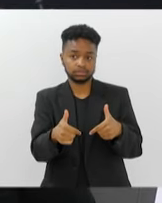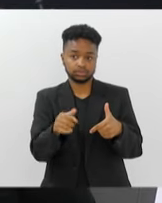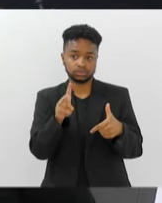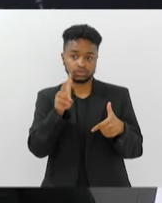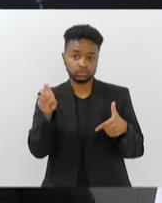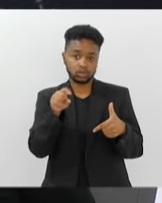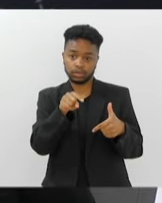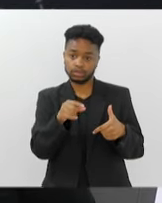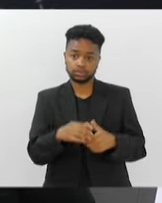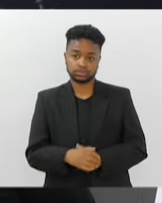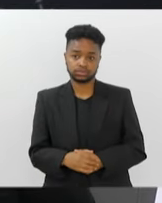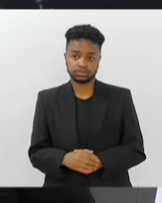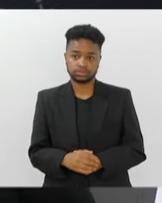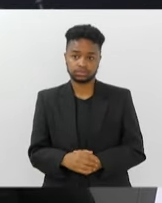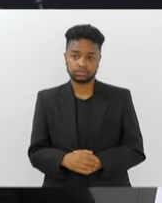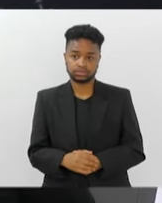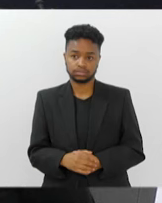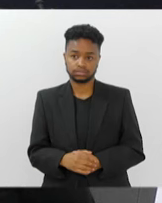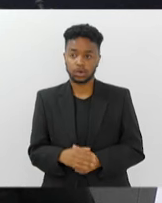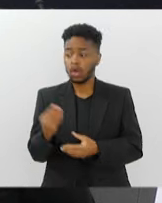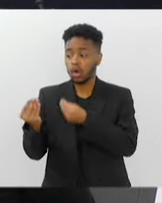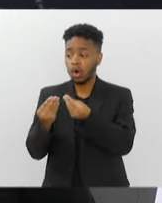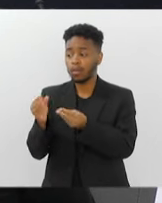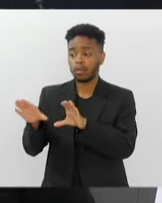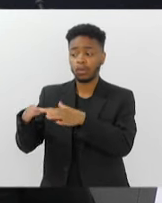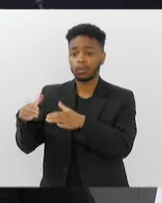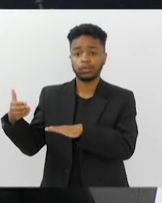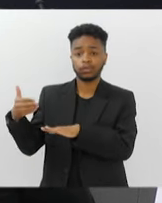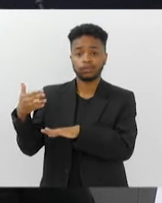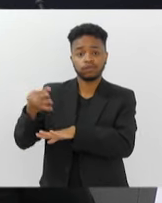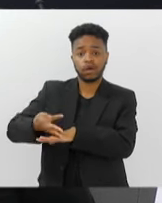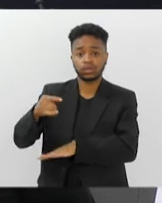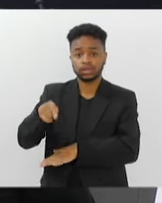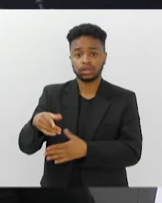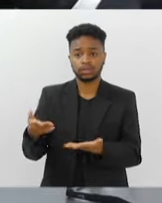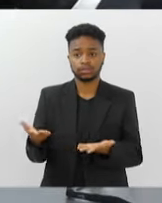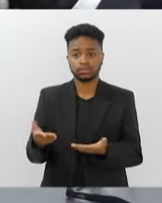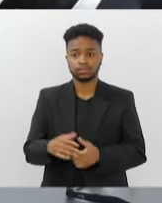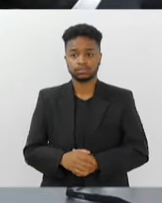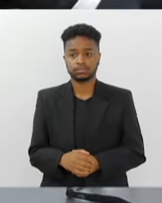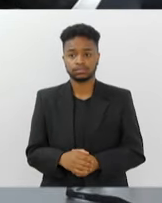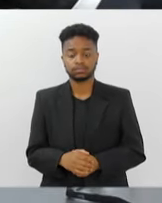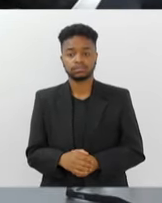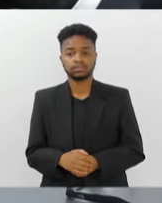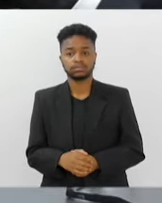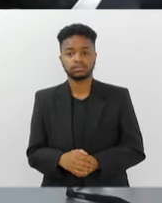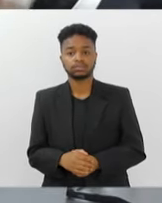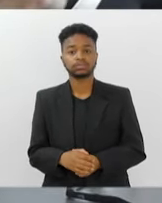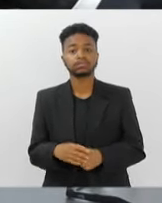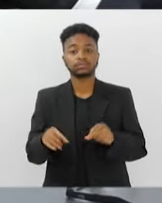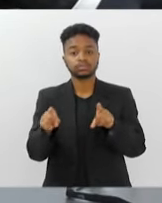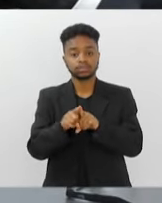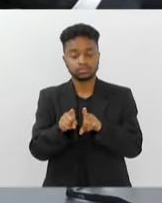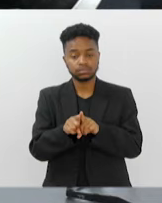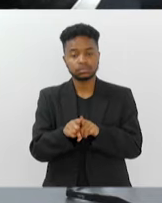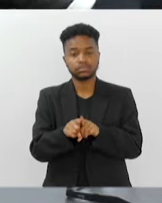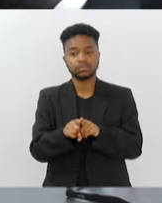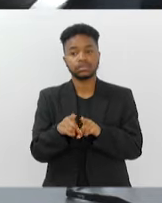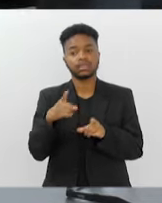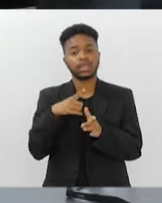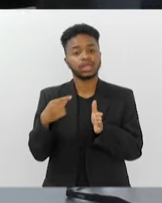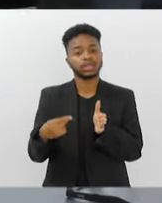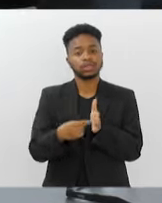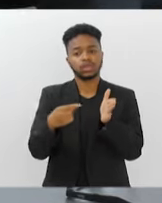a isso como se eles não V aqui no Parlamento Presidente além disso a gente recebeu e vem recebendo algumas